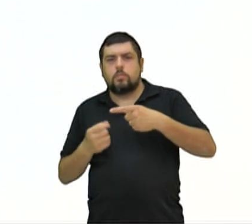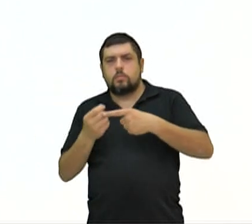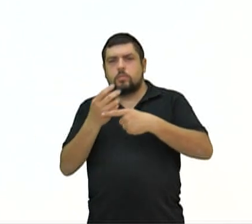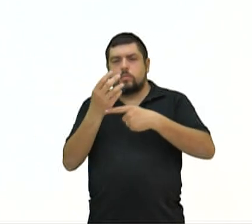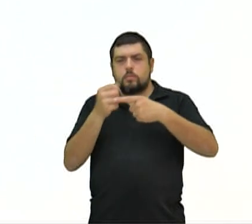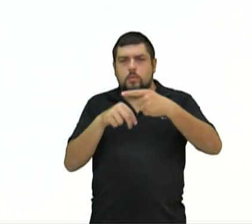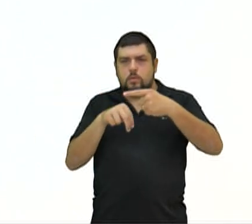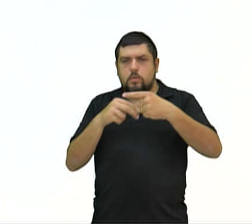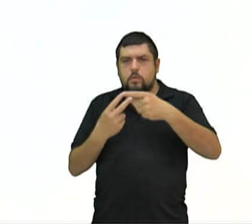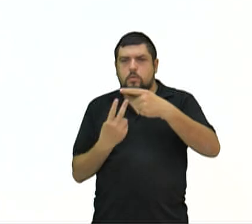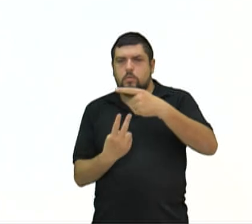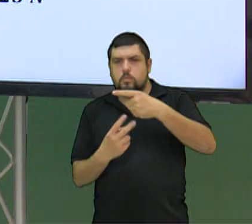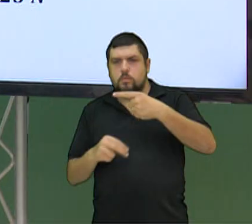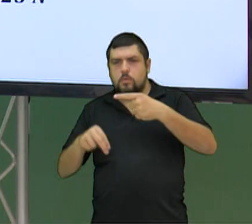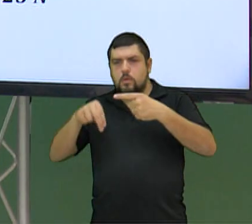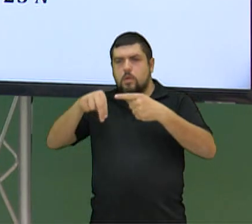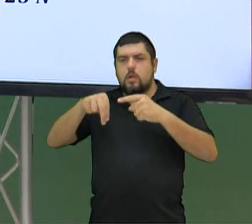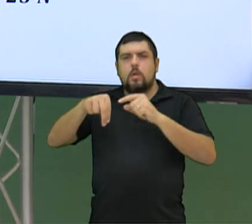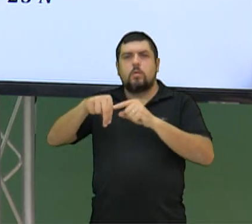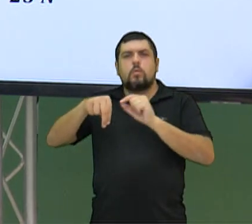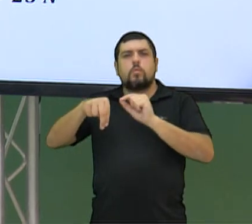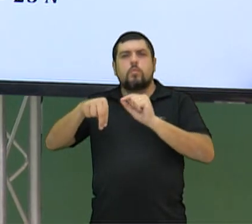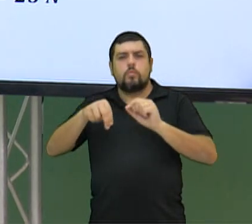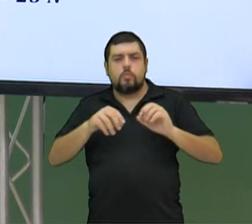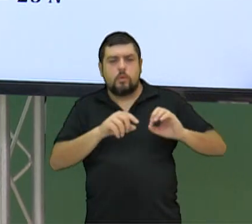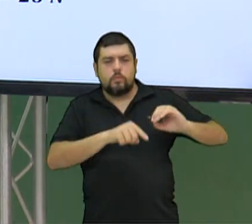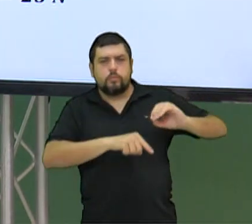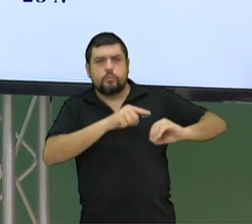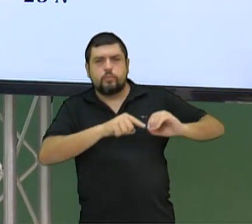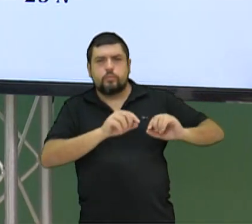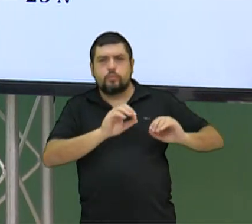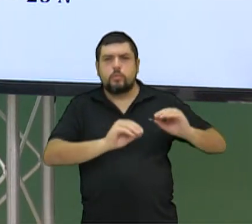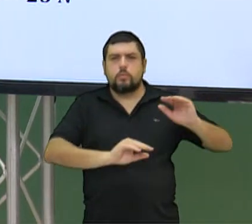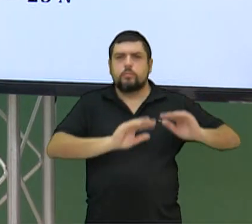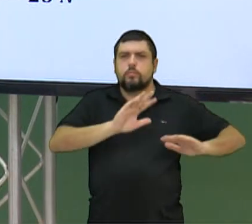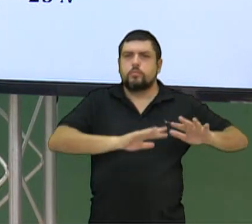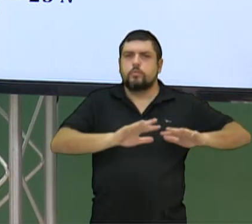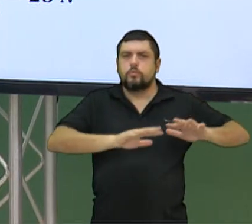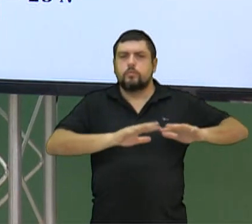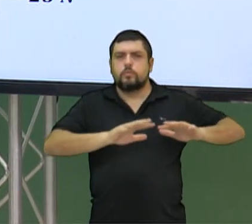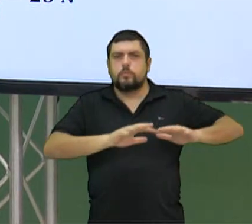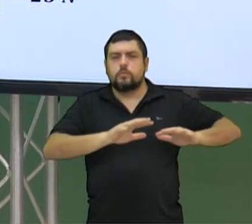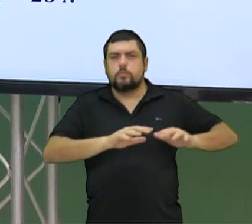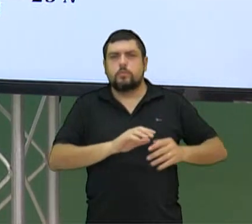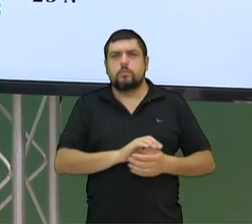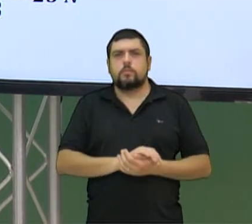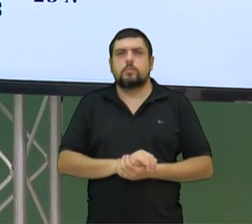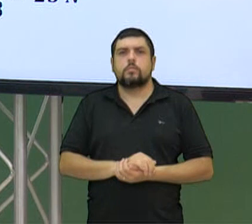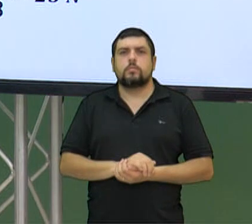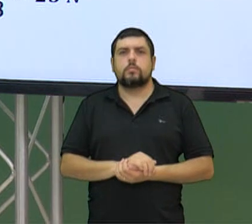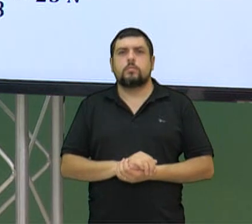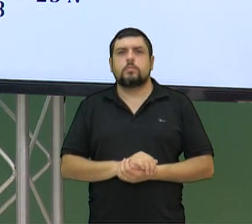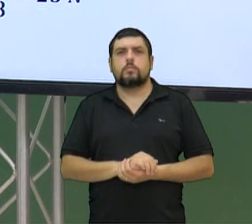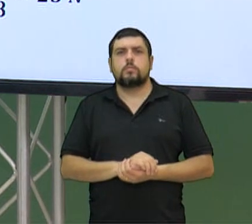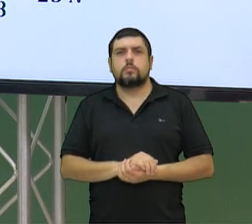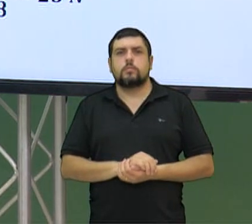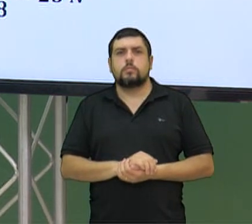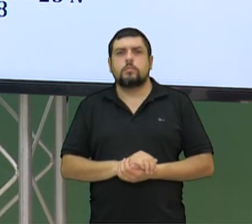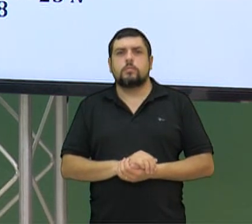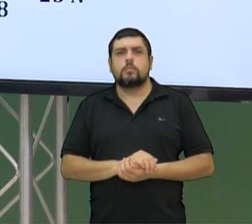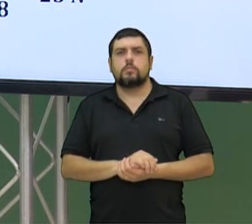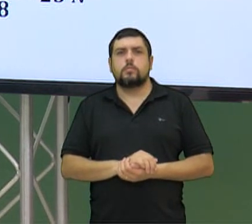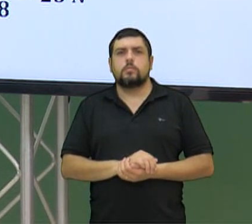polias móveis que você tem. Lembre-se, o que são as polias móveis? São essas polias que se movimentam junto com a carga. Beleza,